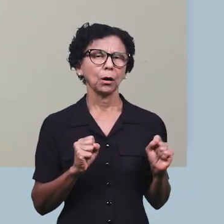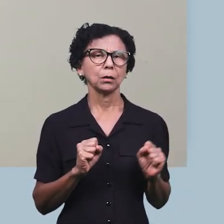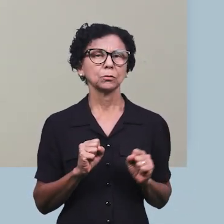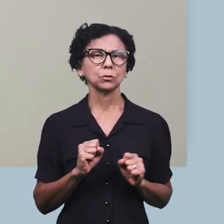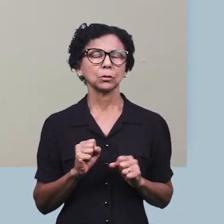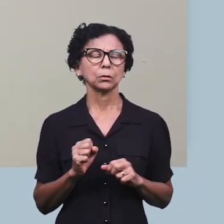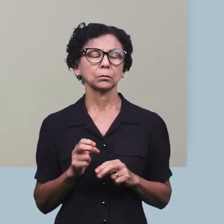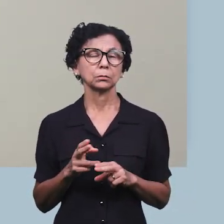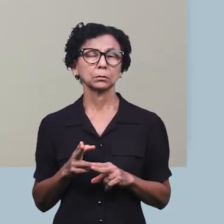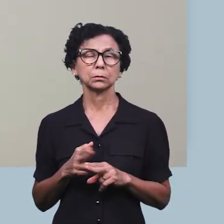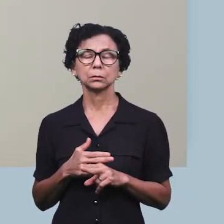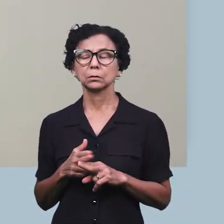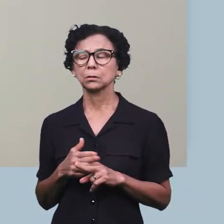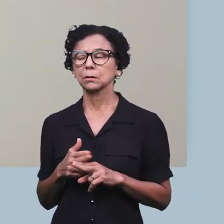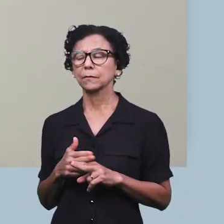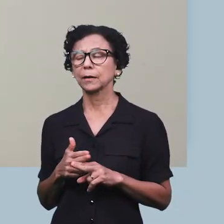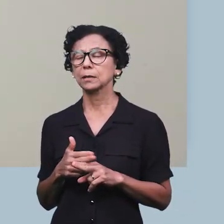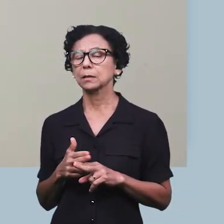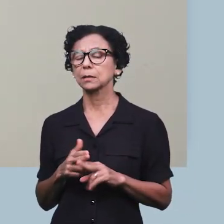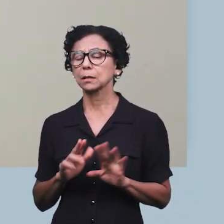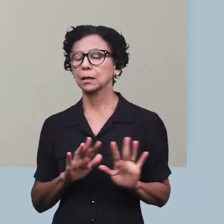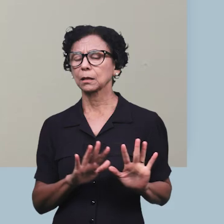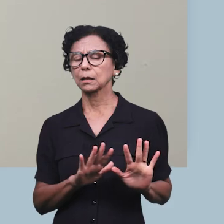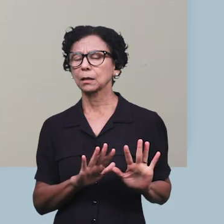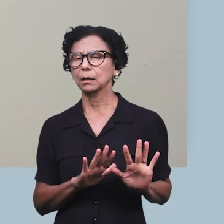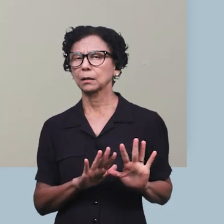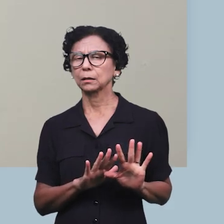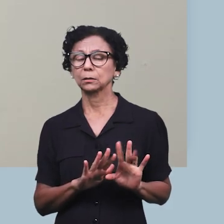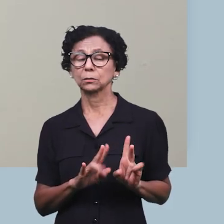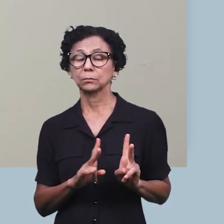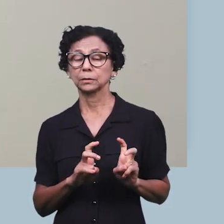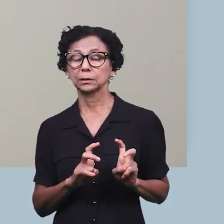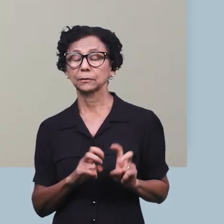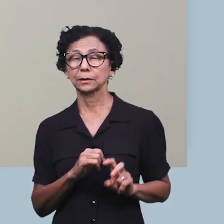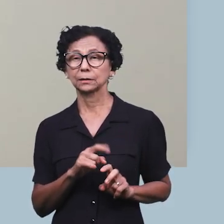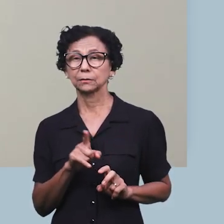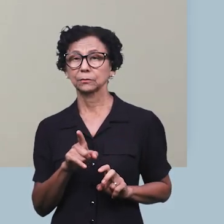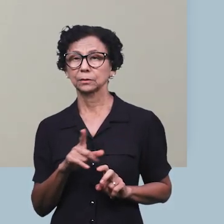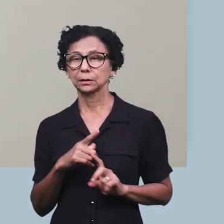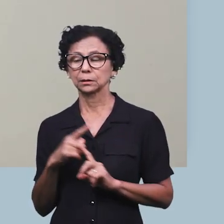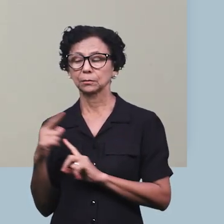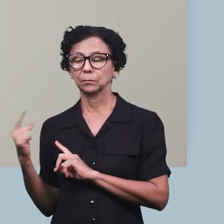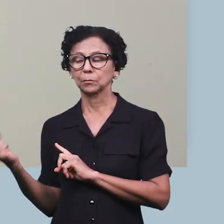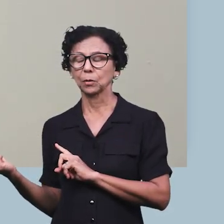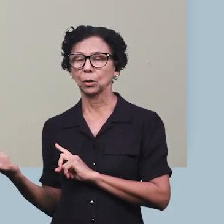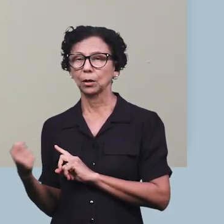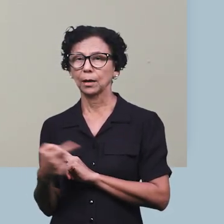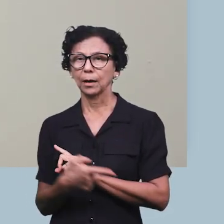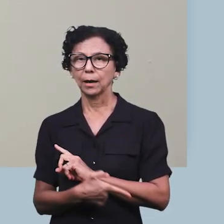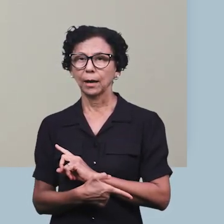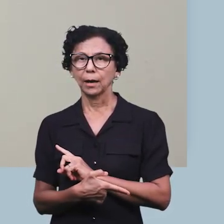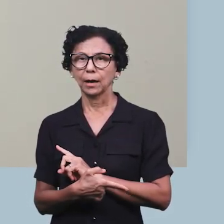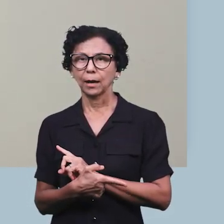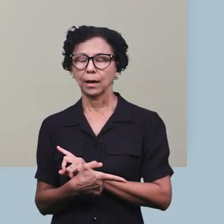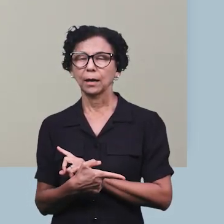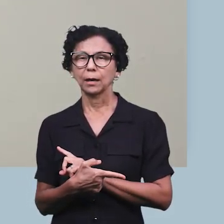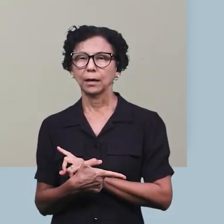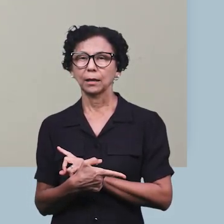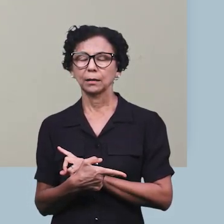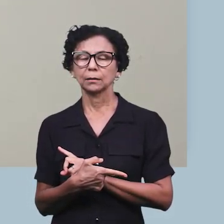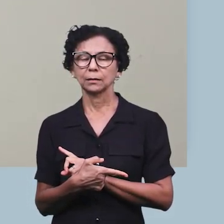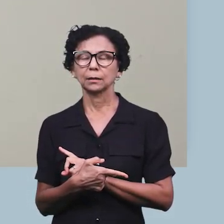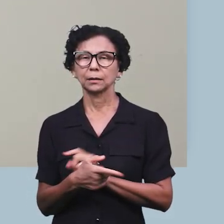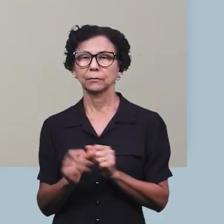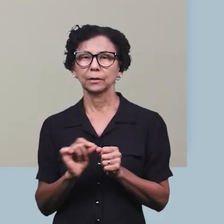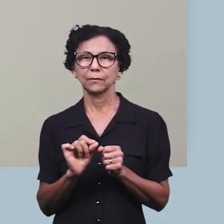que disfarçar, sondar, procurar testar se quando você vai sair, ela vai fazer aquela atividade que